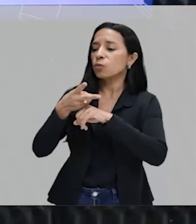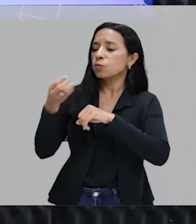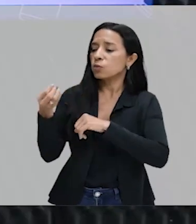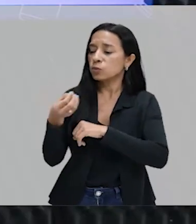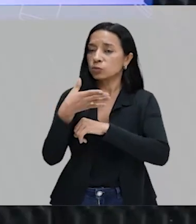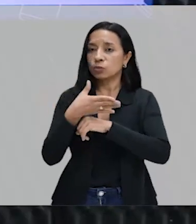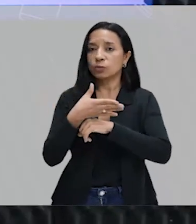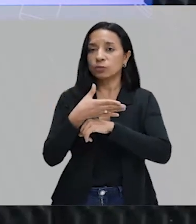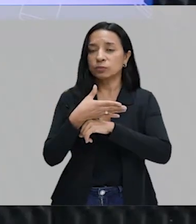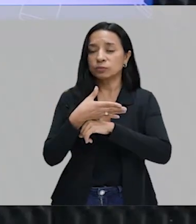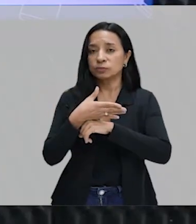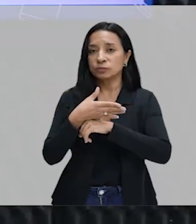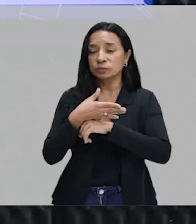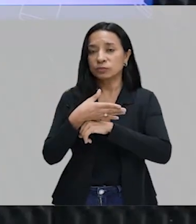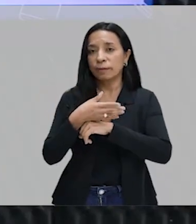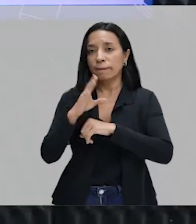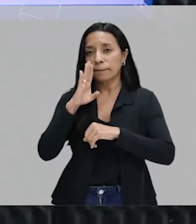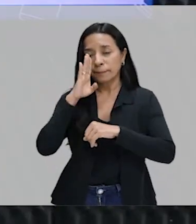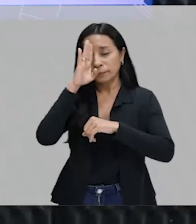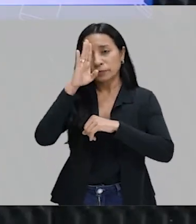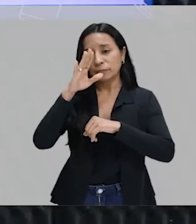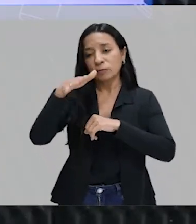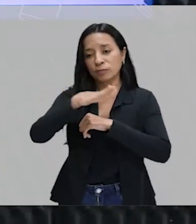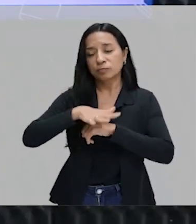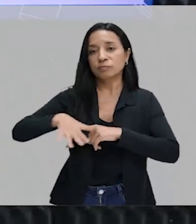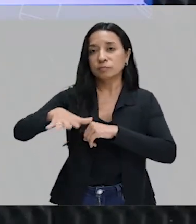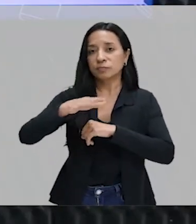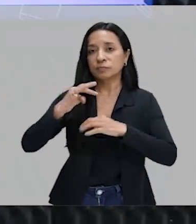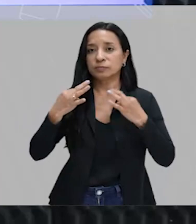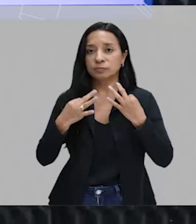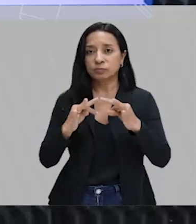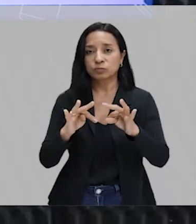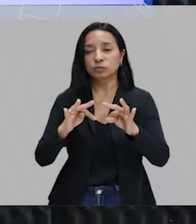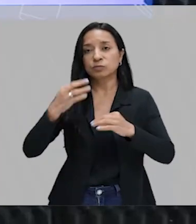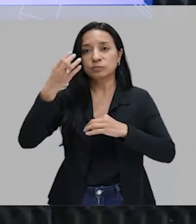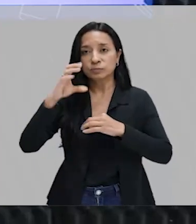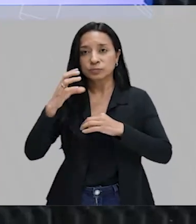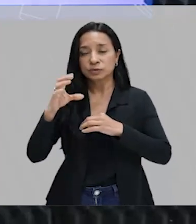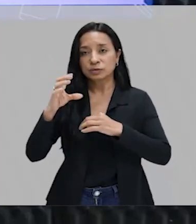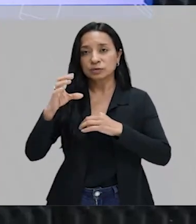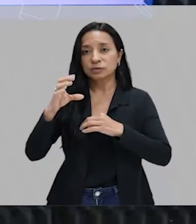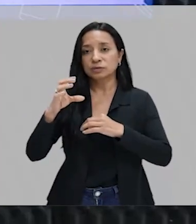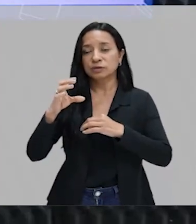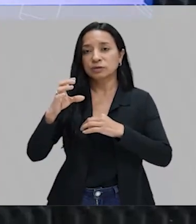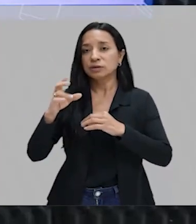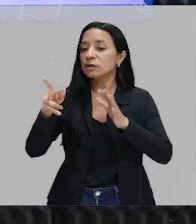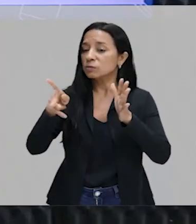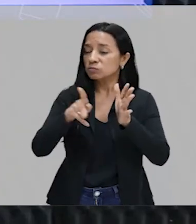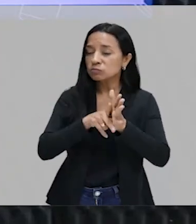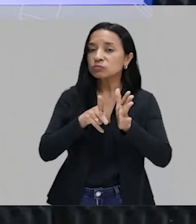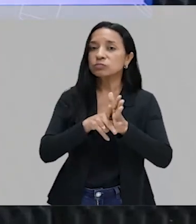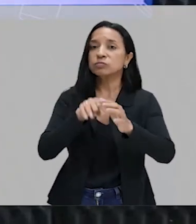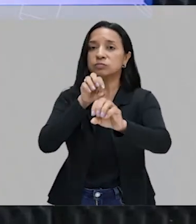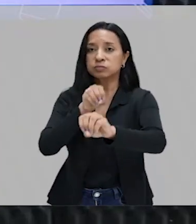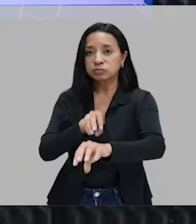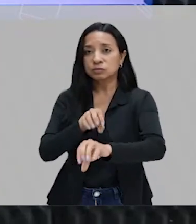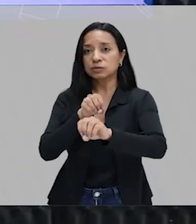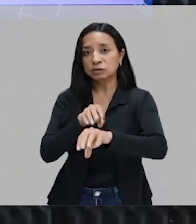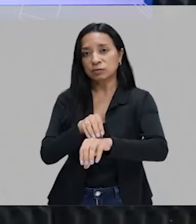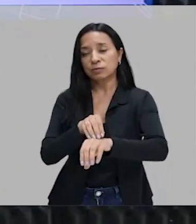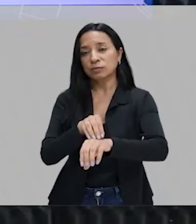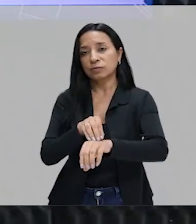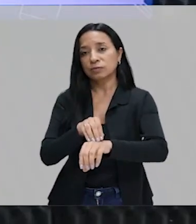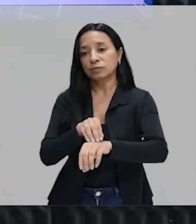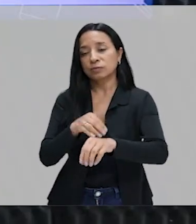né? Principalmente ali na área da tecnologia, da ciência e da própria educação. Tanto prova